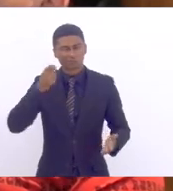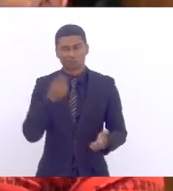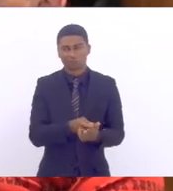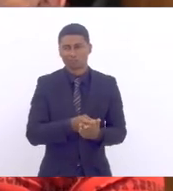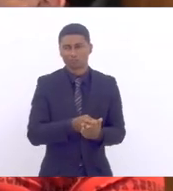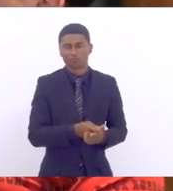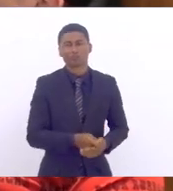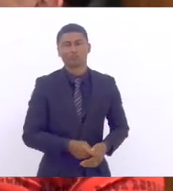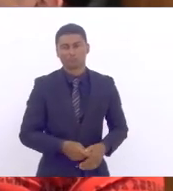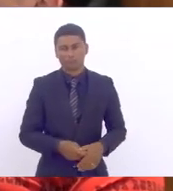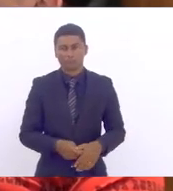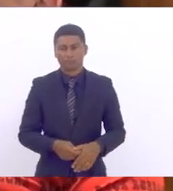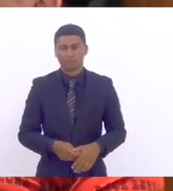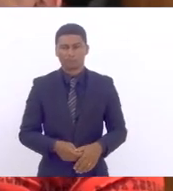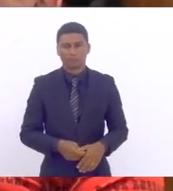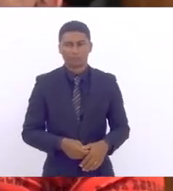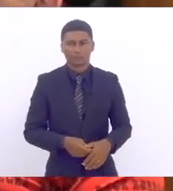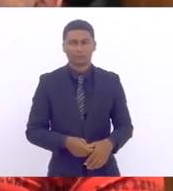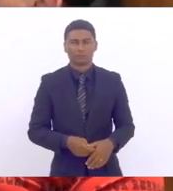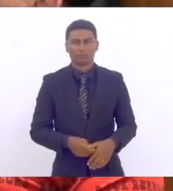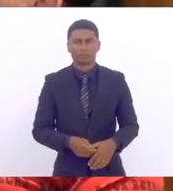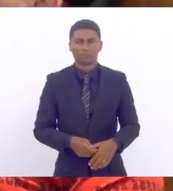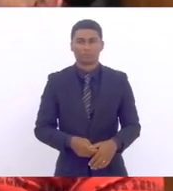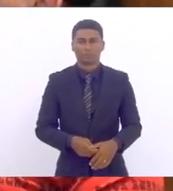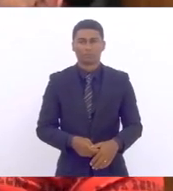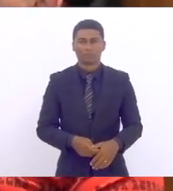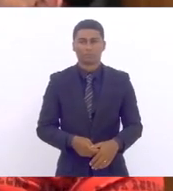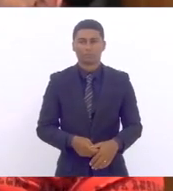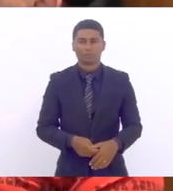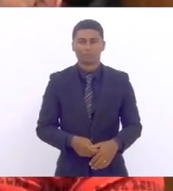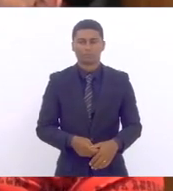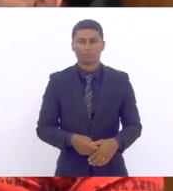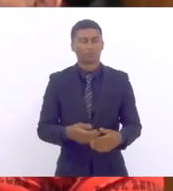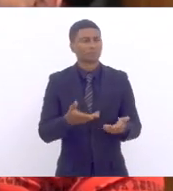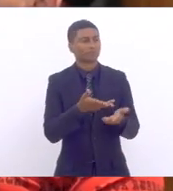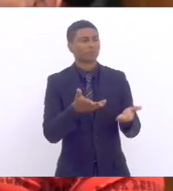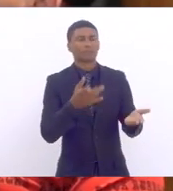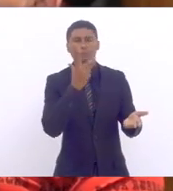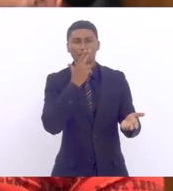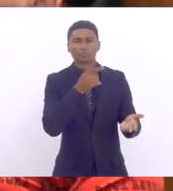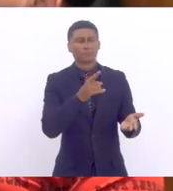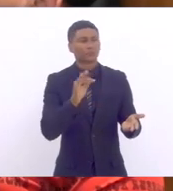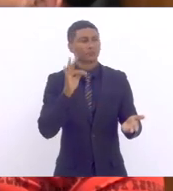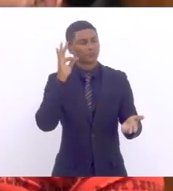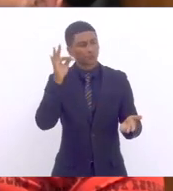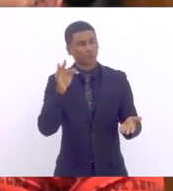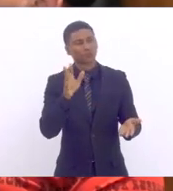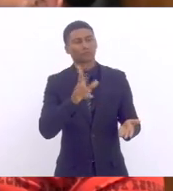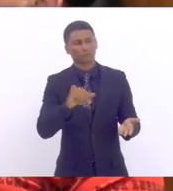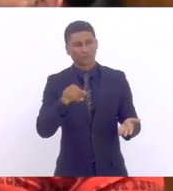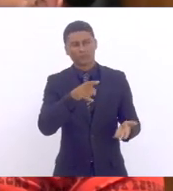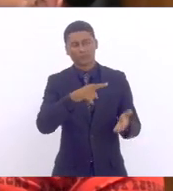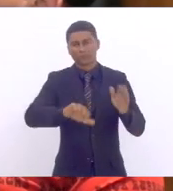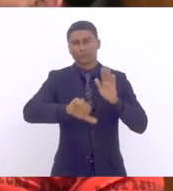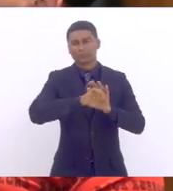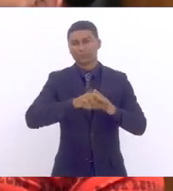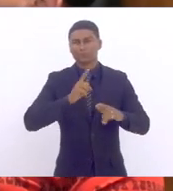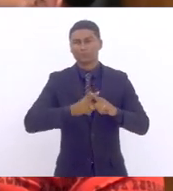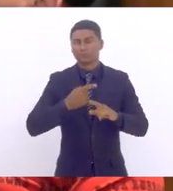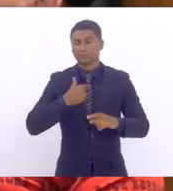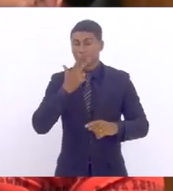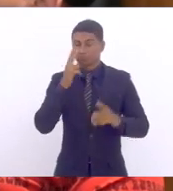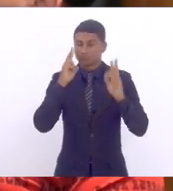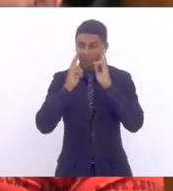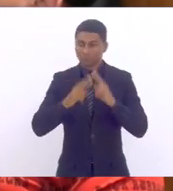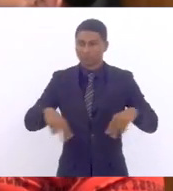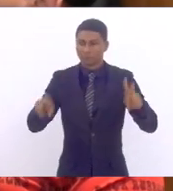arbitrária, diga-se de passagem. A prevenção é relegada a um futuro que nunca se aproxima, porque, na minha visão, é muito mais cômodo ter